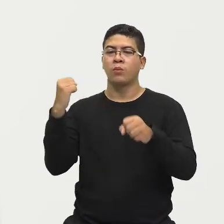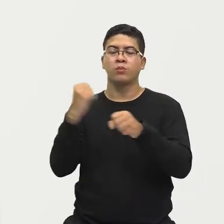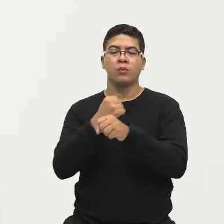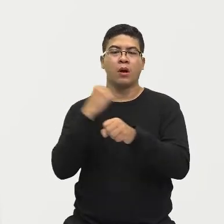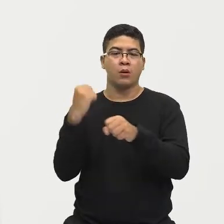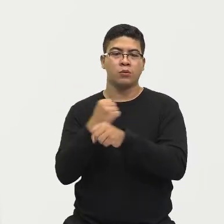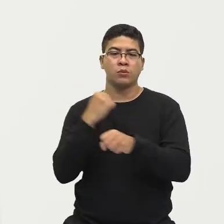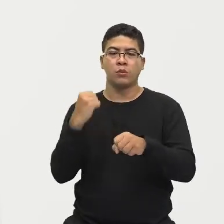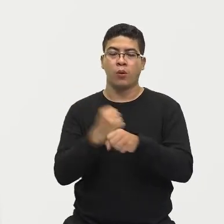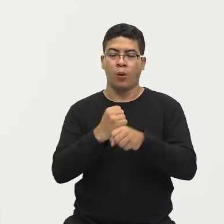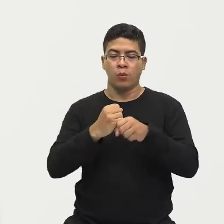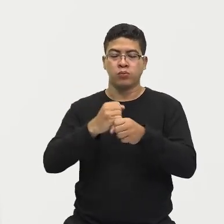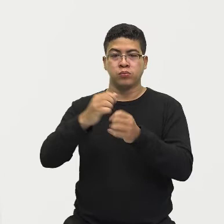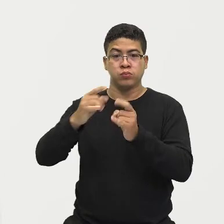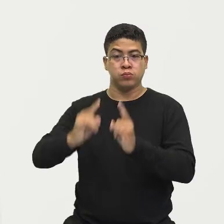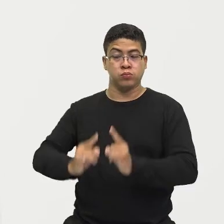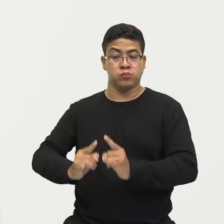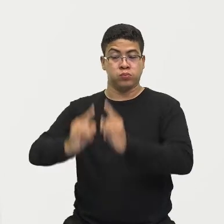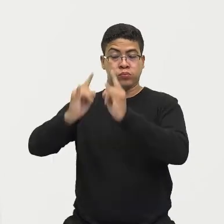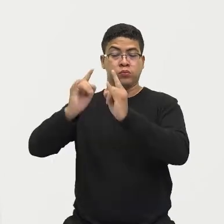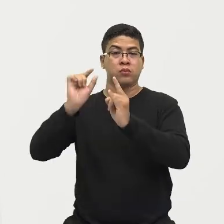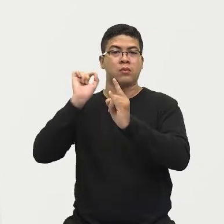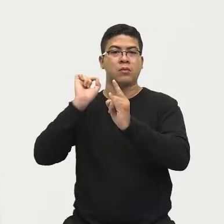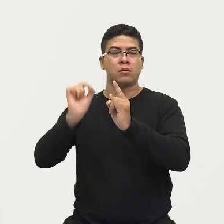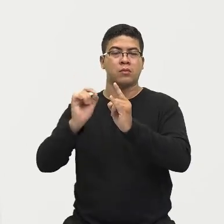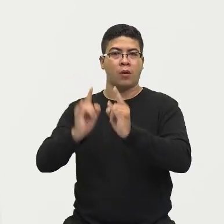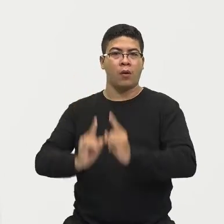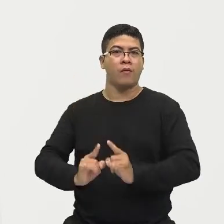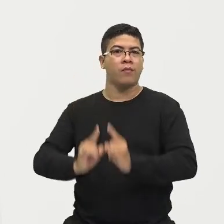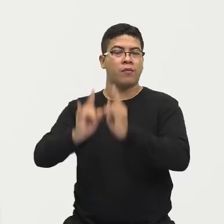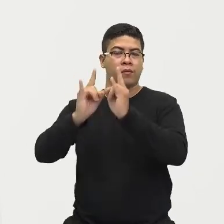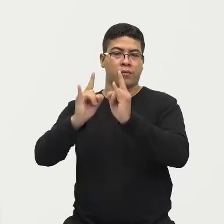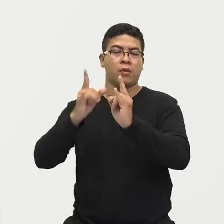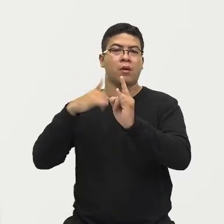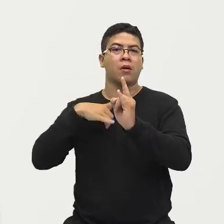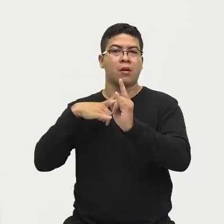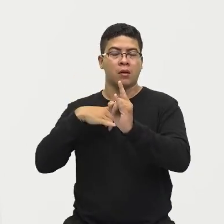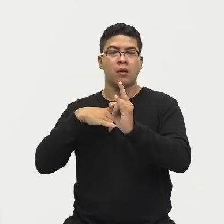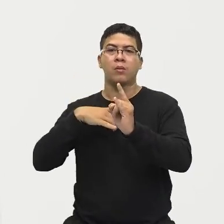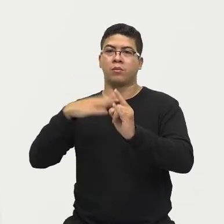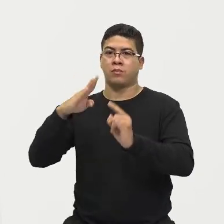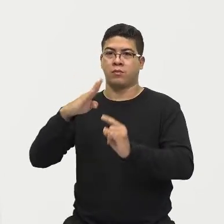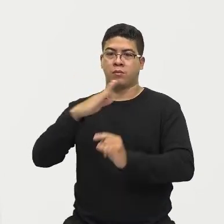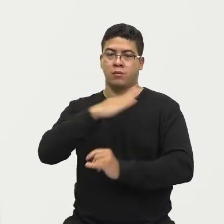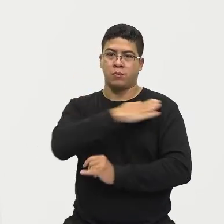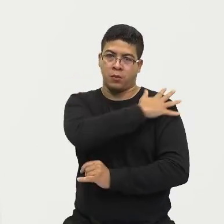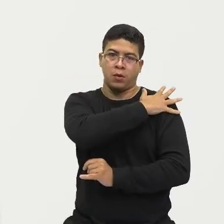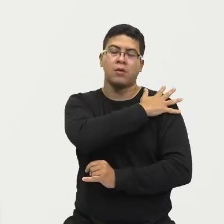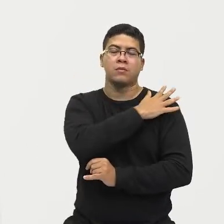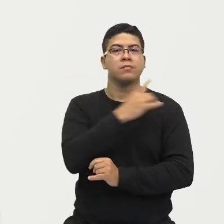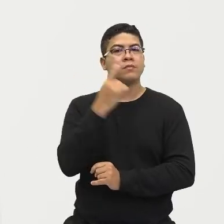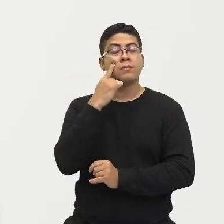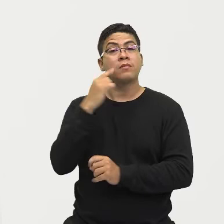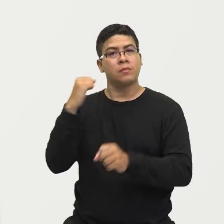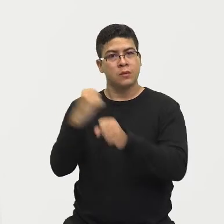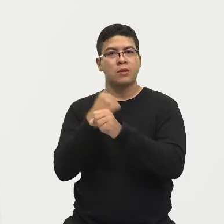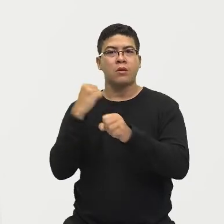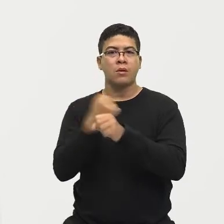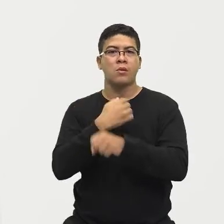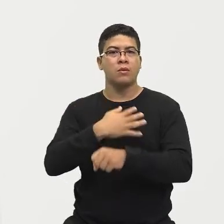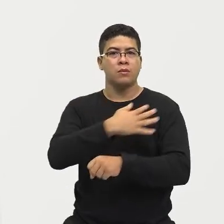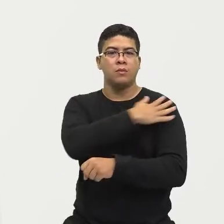São José da Barra, do Rio Negro. É o forte, né? Uma construção militar